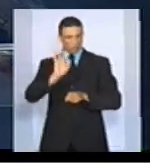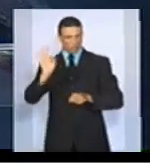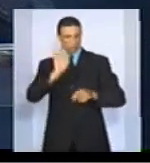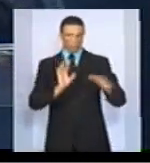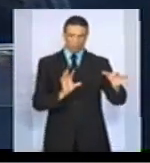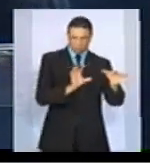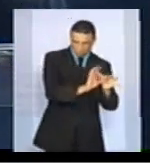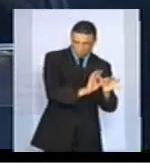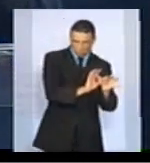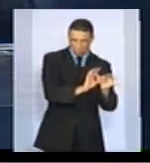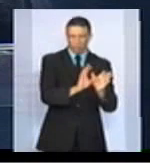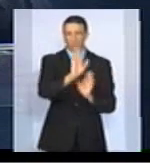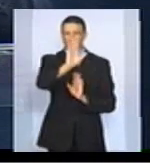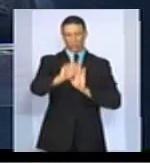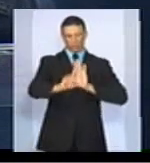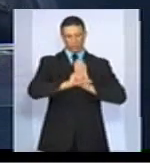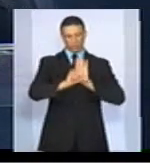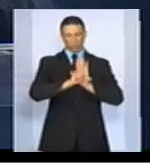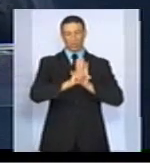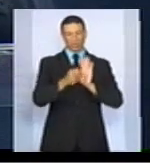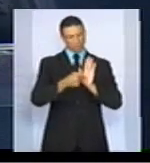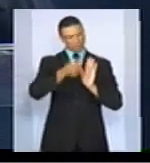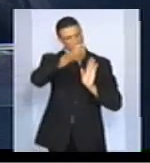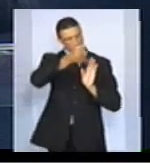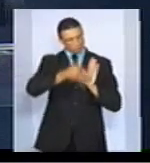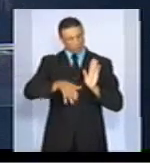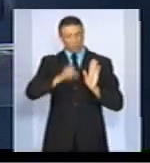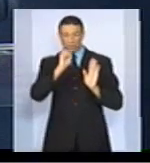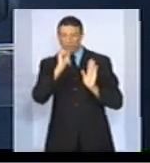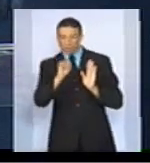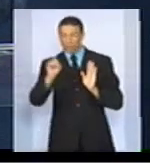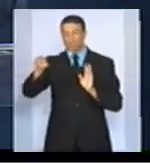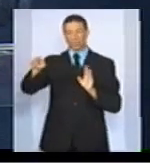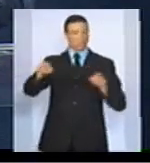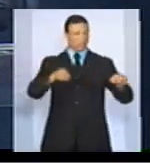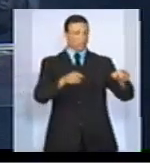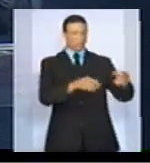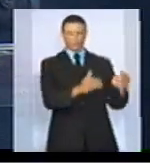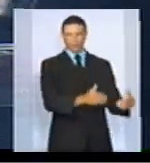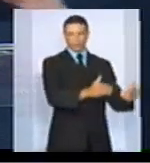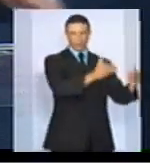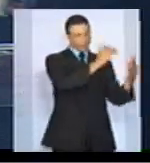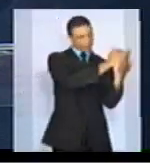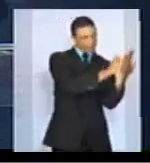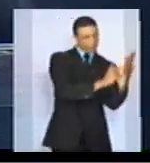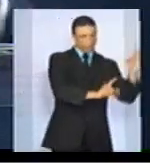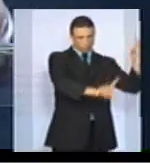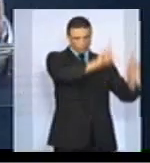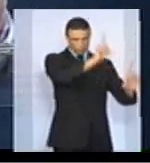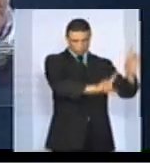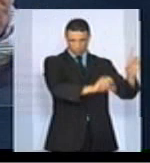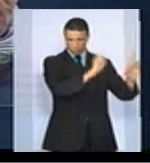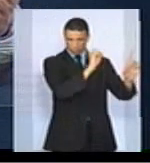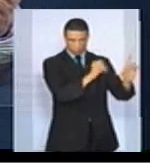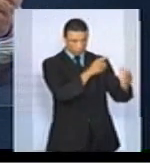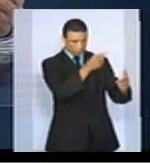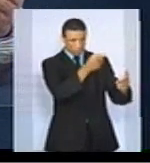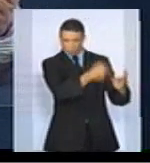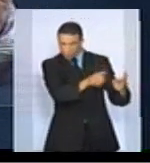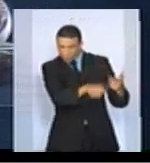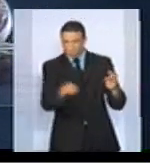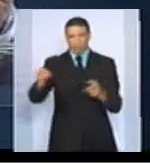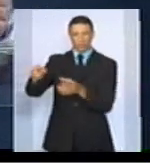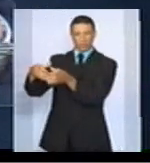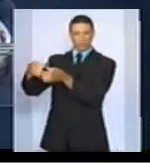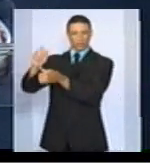prevê que não posso te reincidência assine poderá suspender o credenciamento do canal ou banir o canal da comunicação